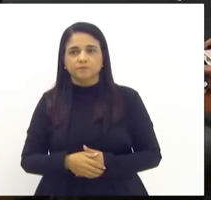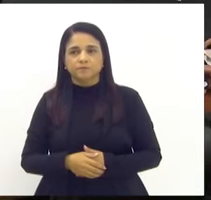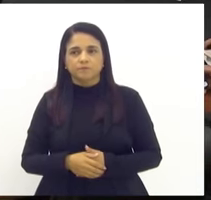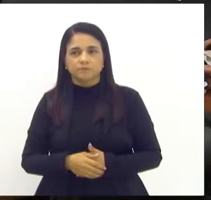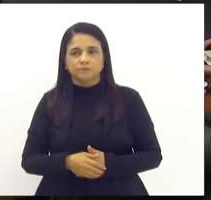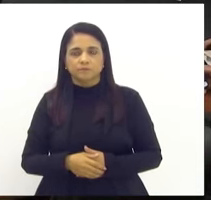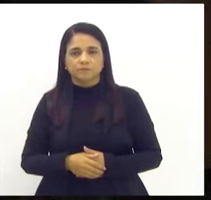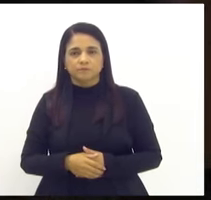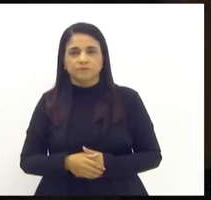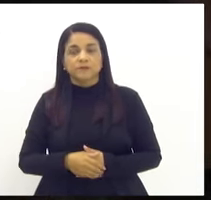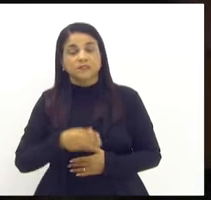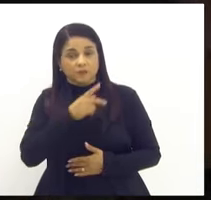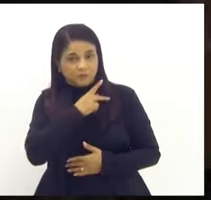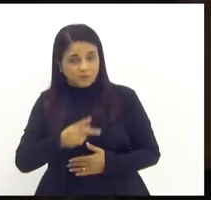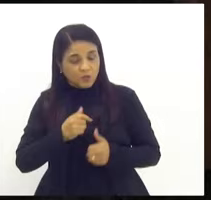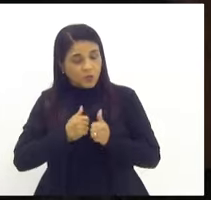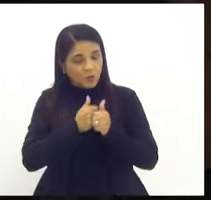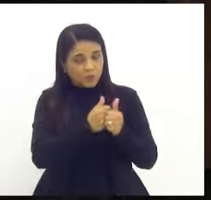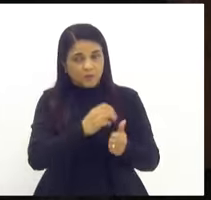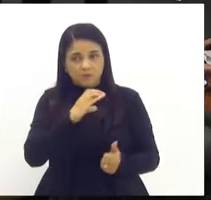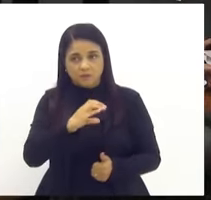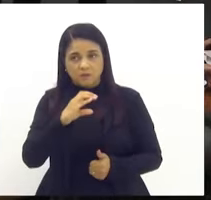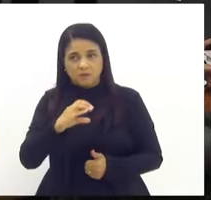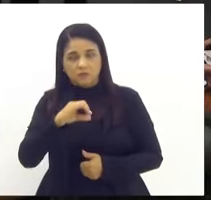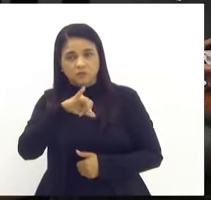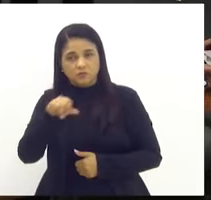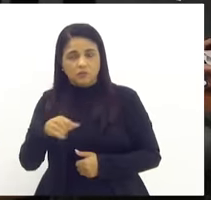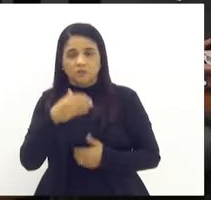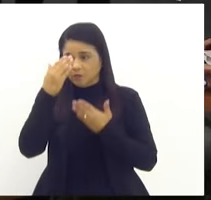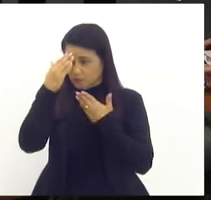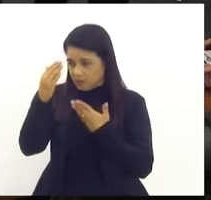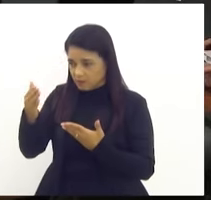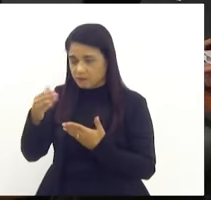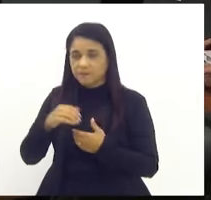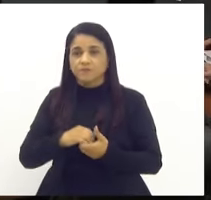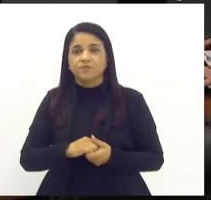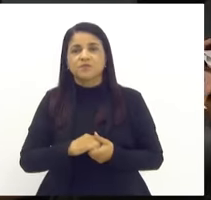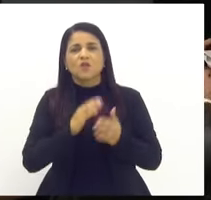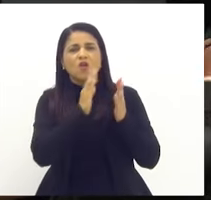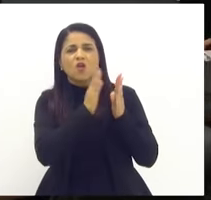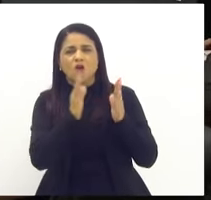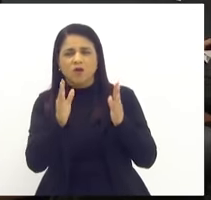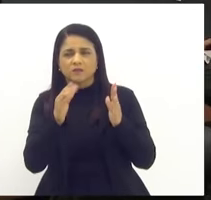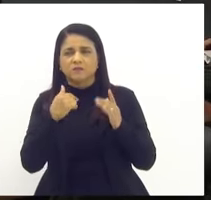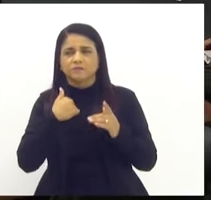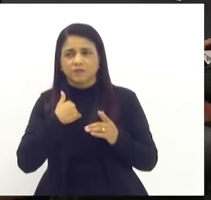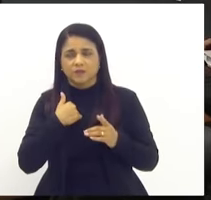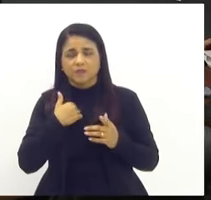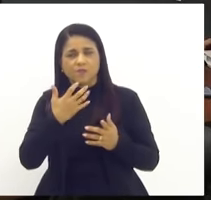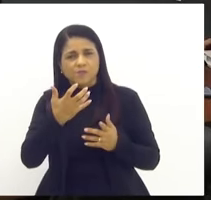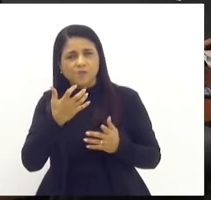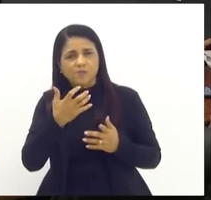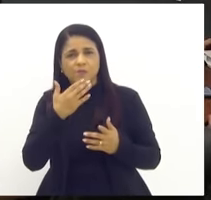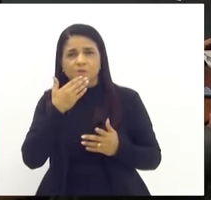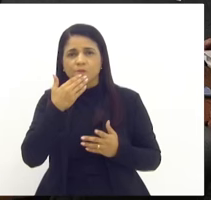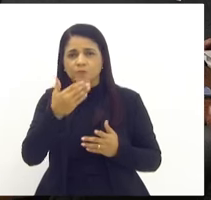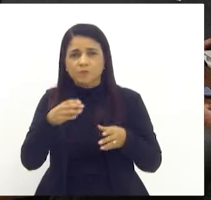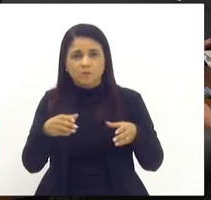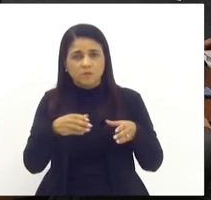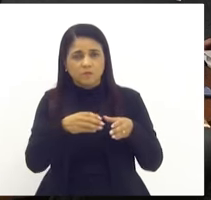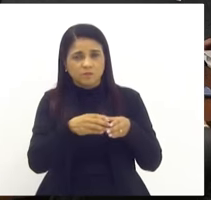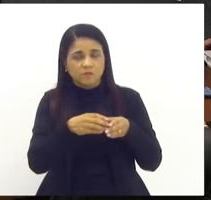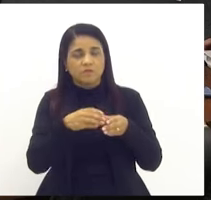senhor presidente acompanha Muito obrigado questão de Presidente eu queria pedir que a comissão de